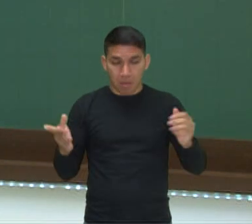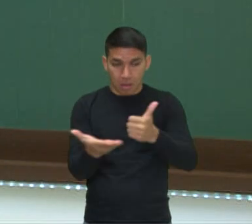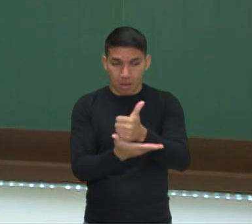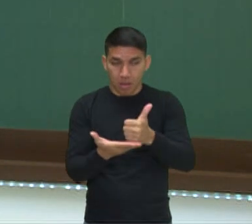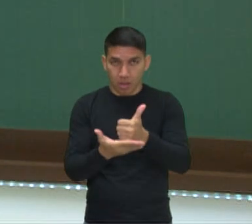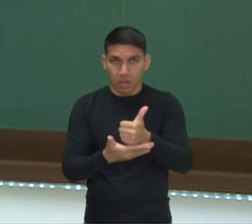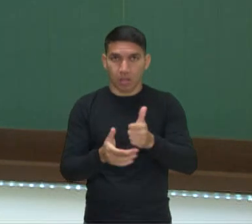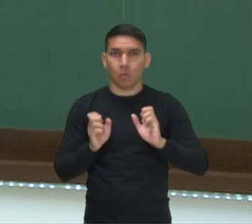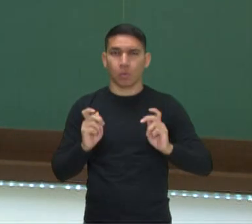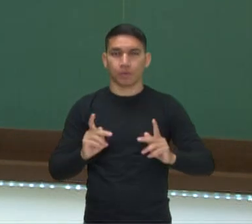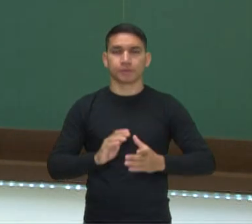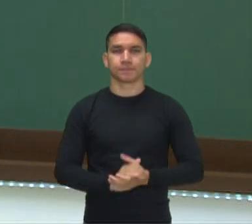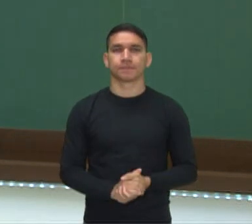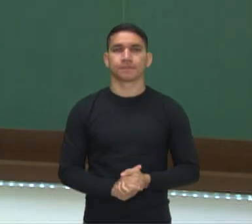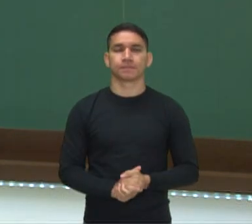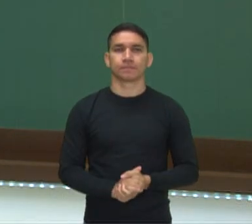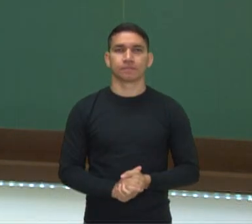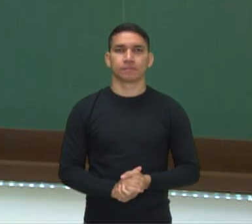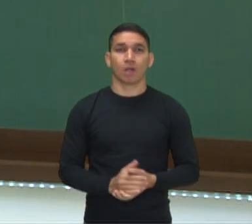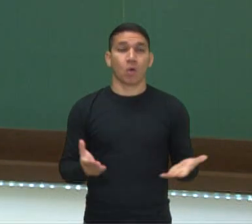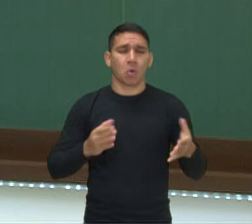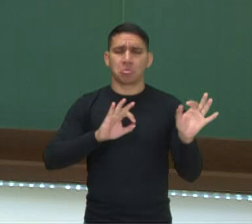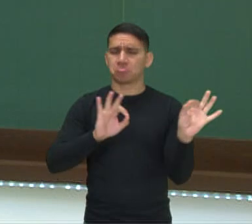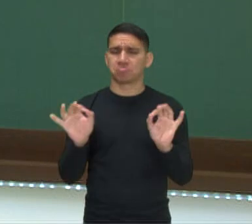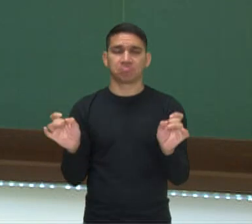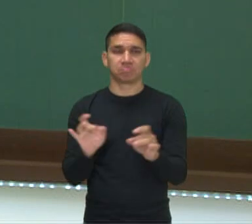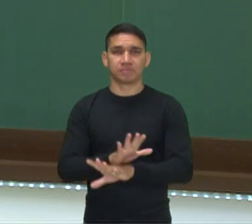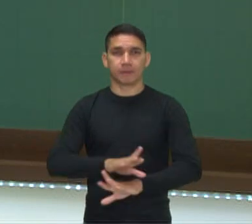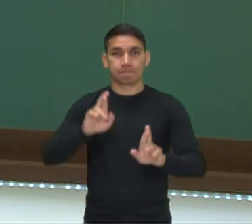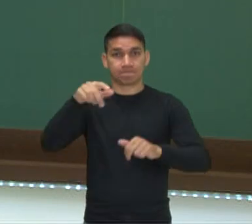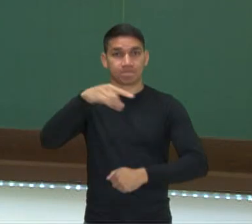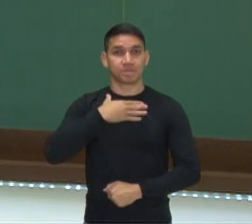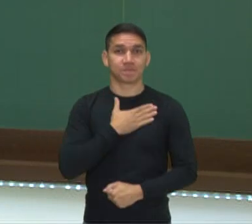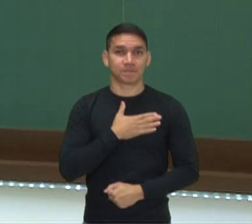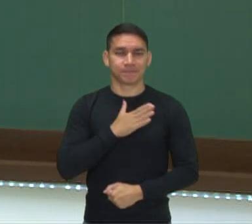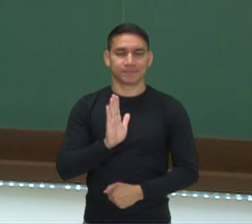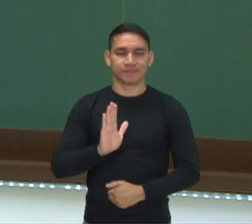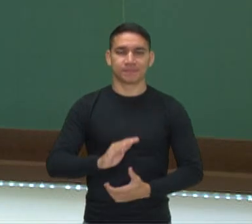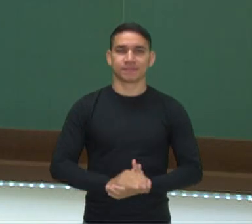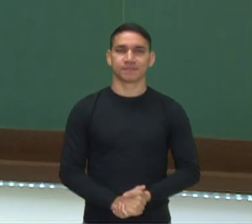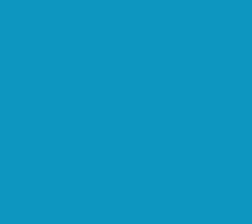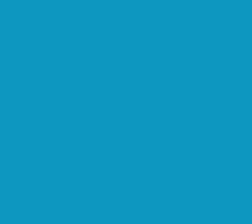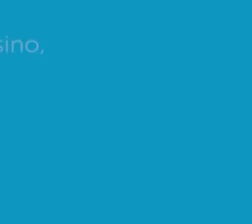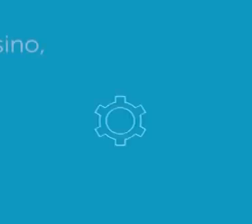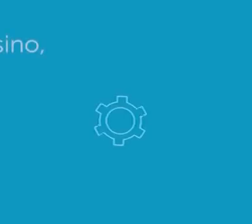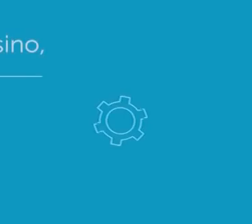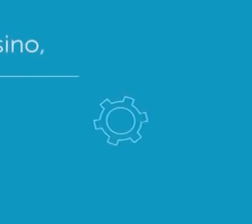base, ok? Por hoje é só, espero que vocês tenham gostado e até a próxima!